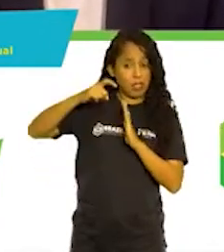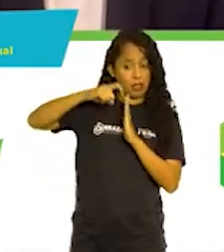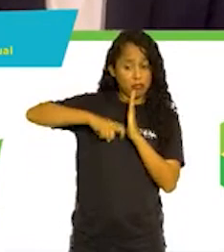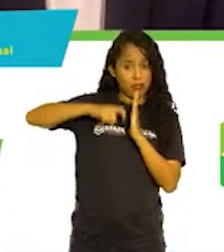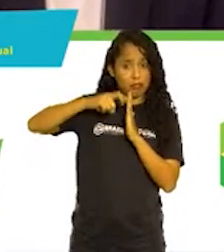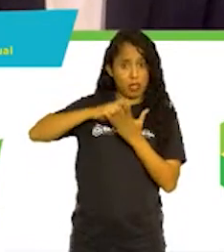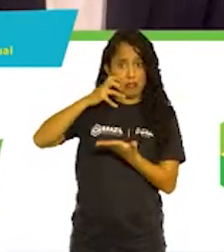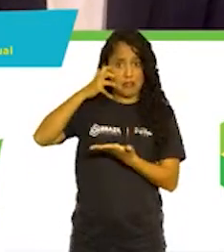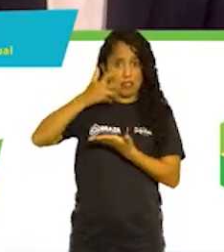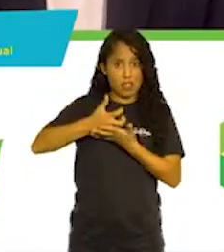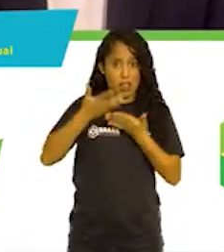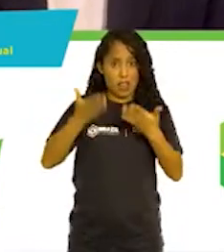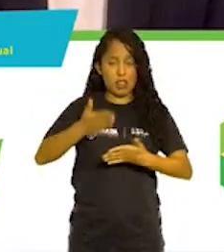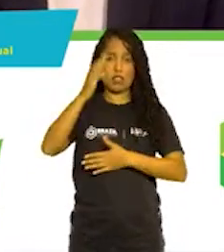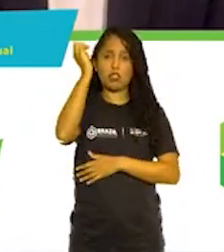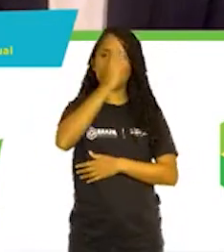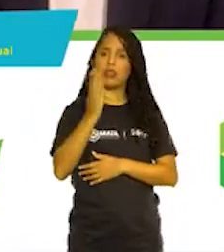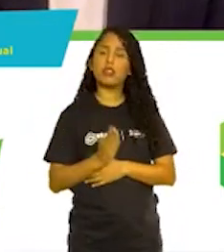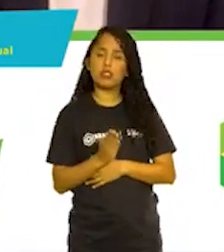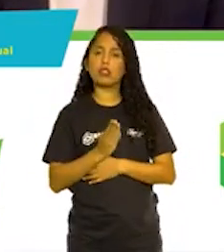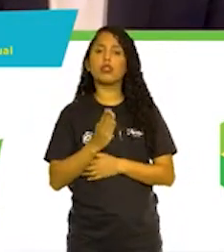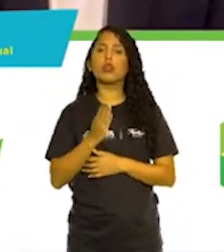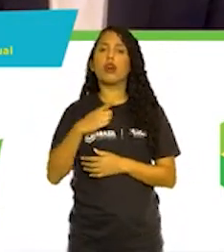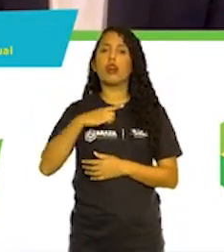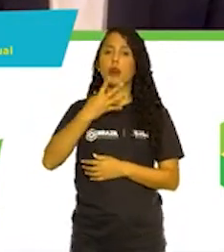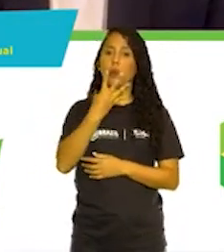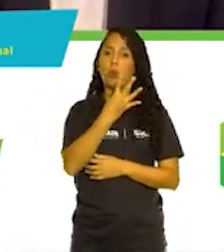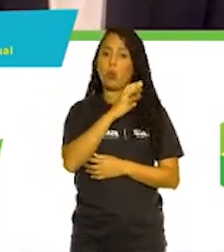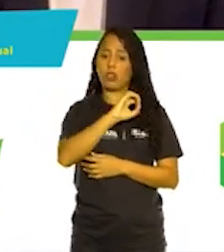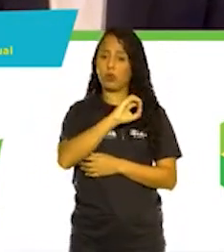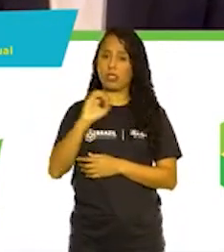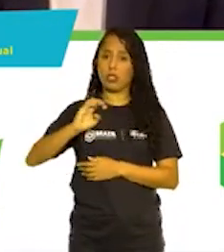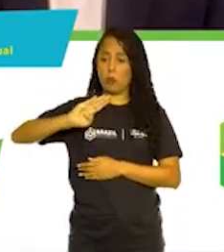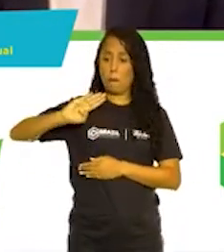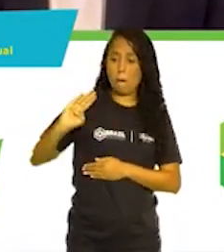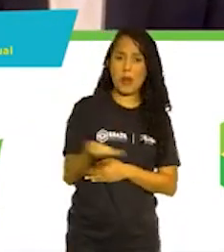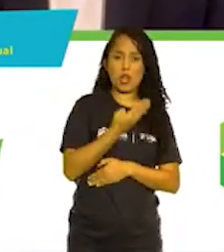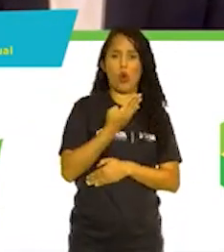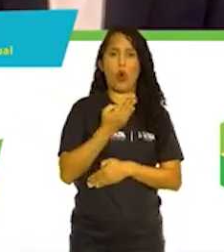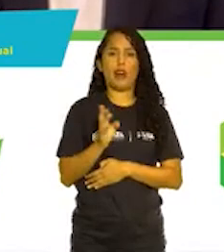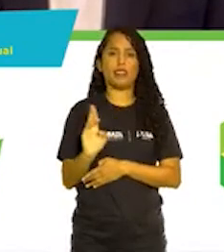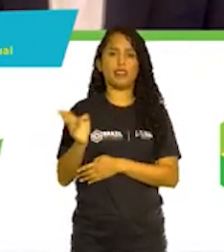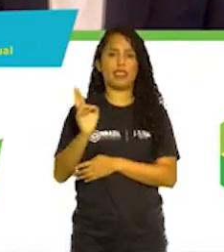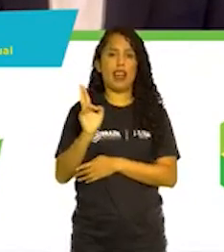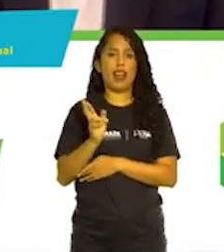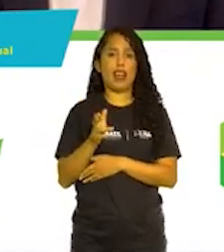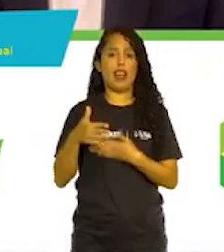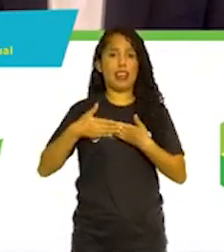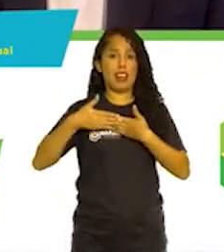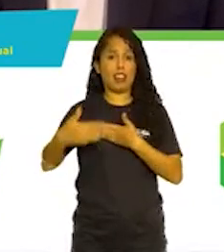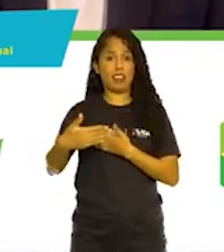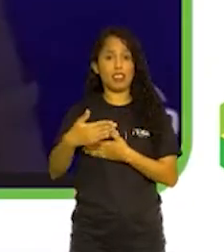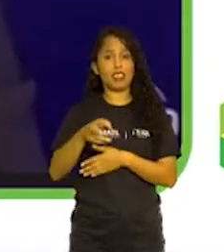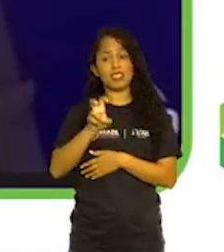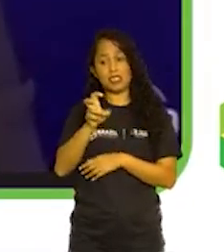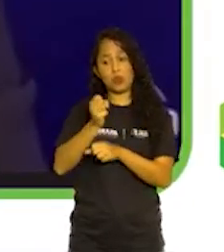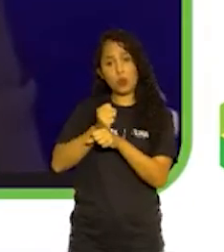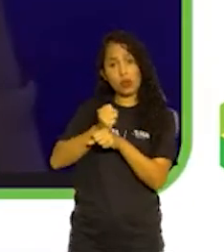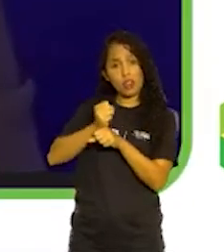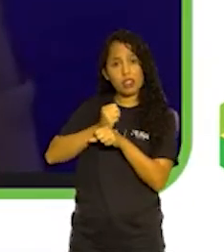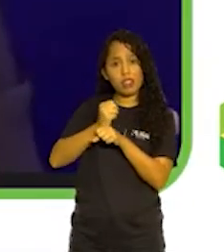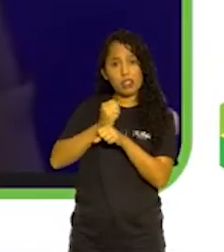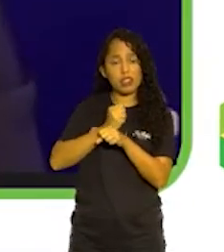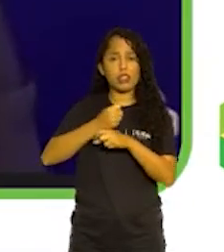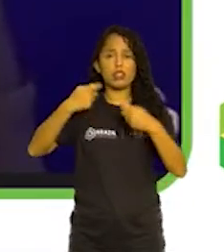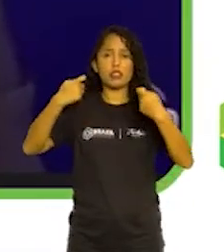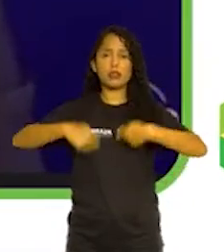Brasil, rapidinho, é uma encrenca de 400 bilhões de reais. A gente vai ter que fazer nos próximos 4, 5 anos para ter